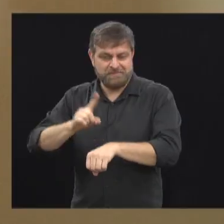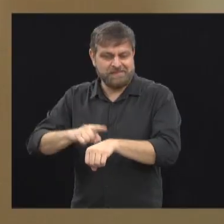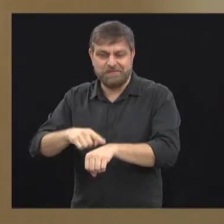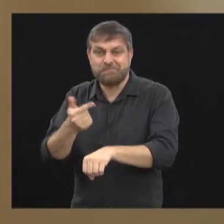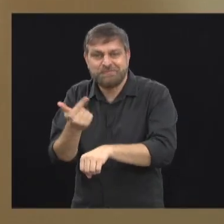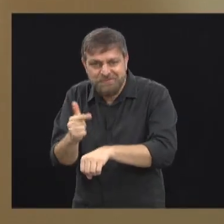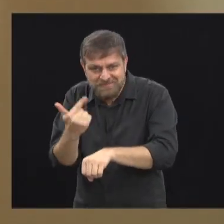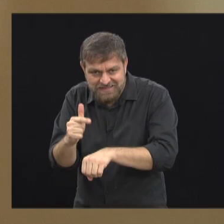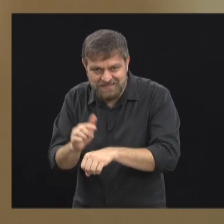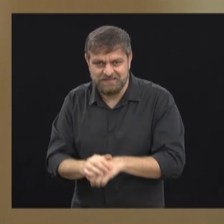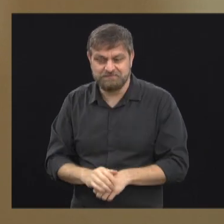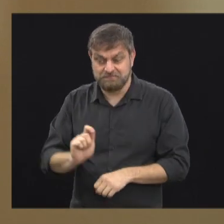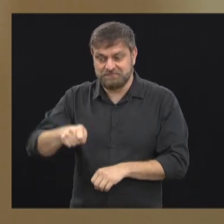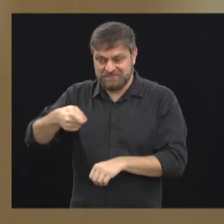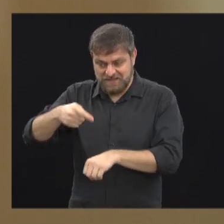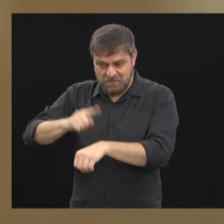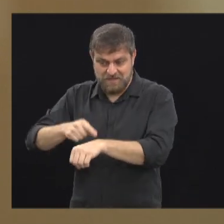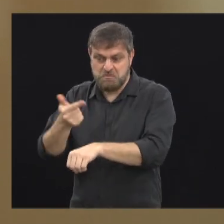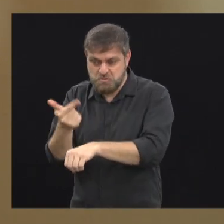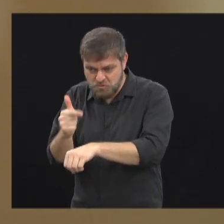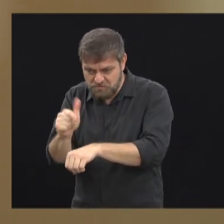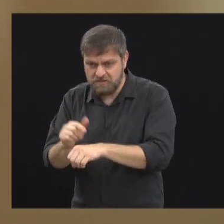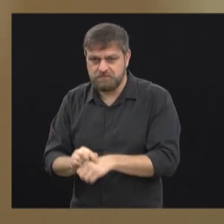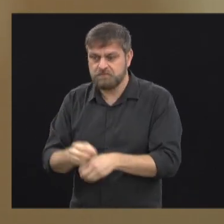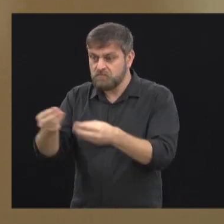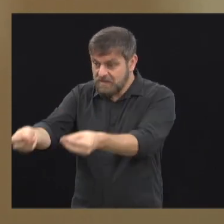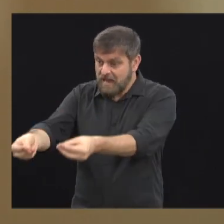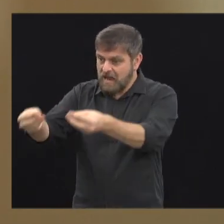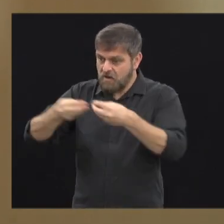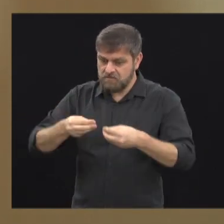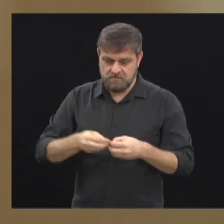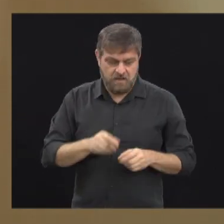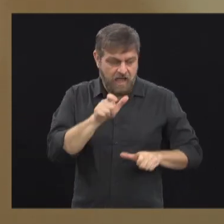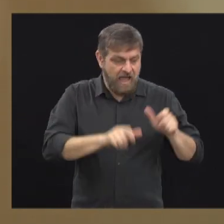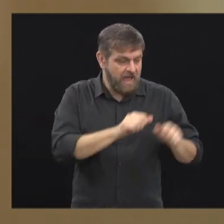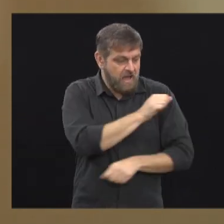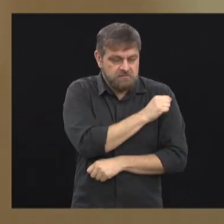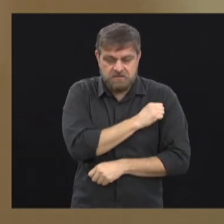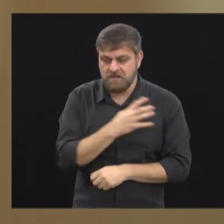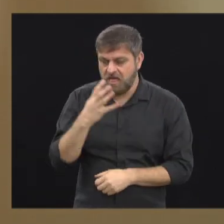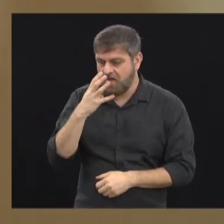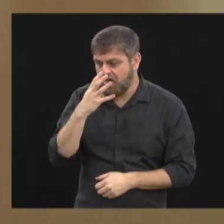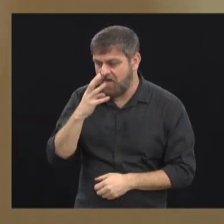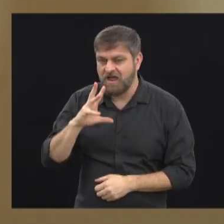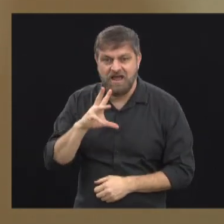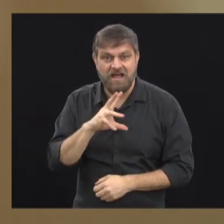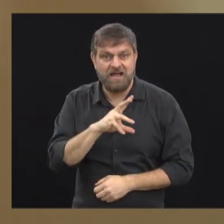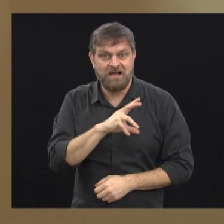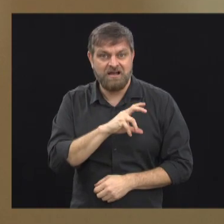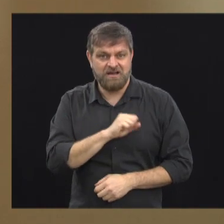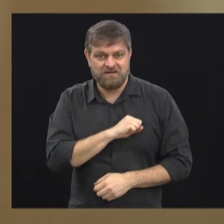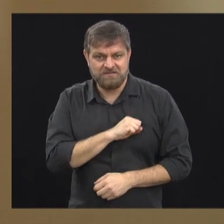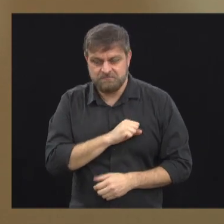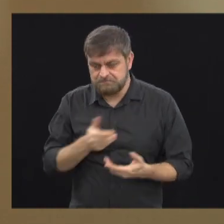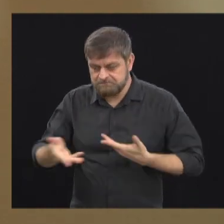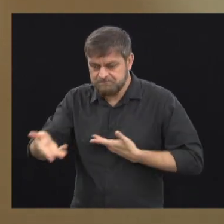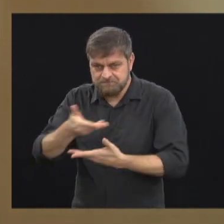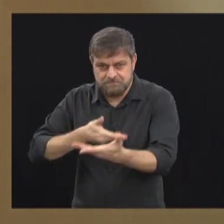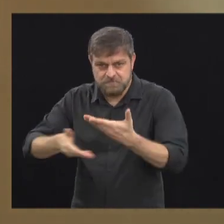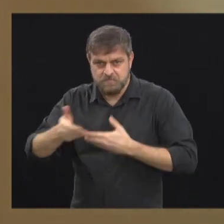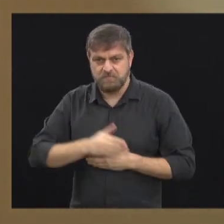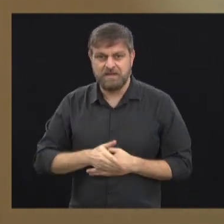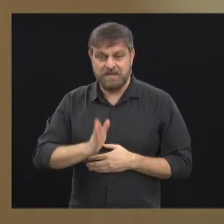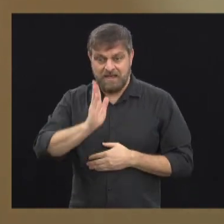E aí a gente trouxe o Sem Tempo e os meninos se encantaram com esse trabalho. E aí o Renato